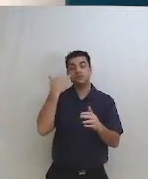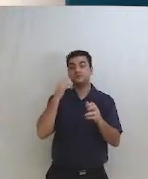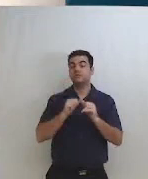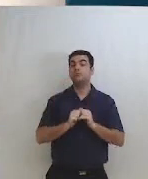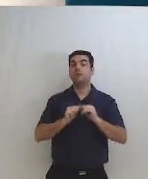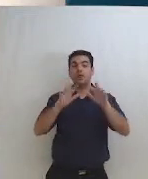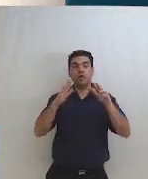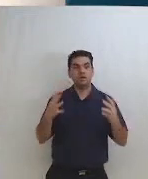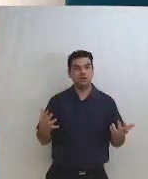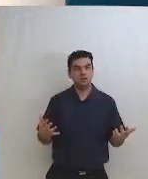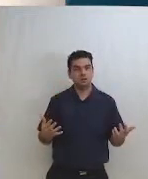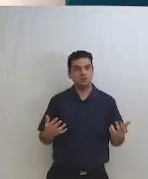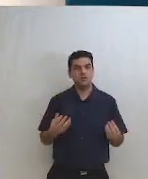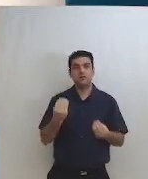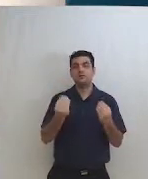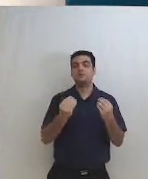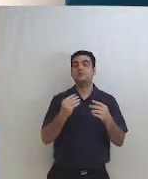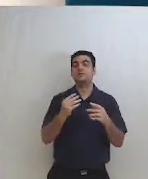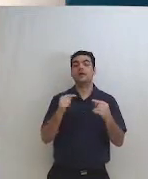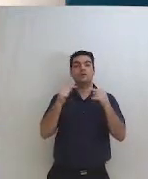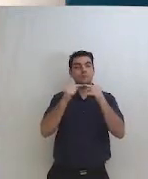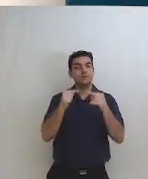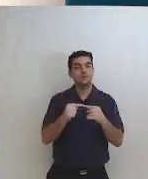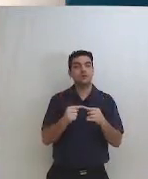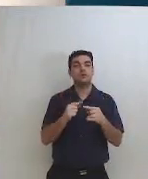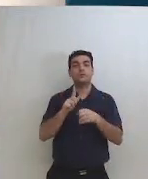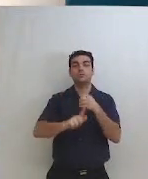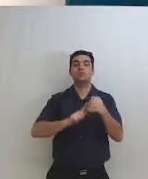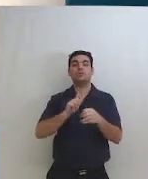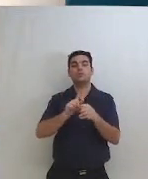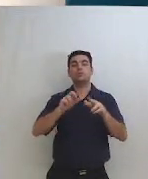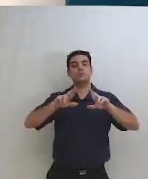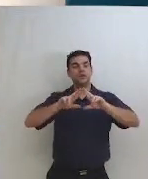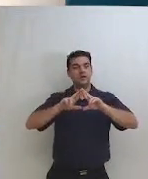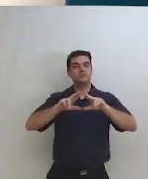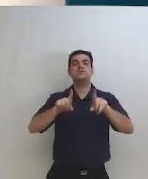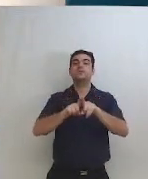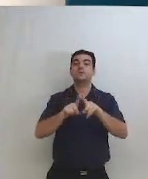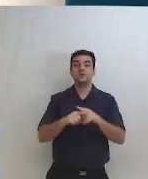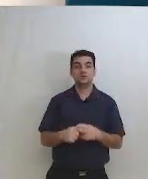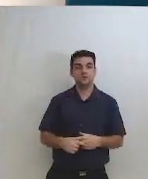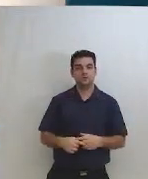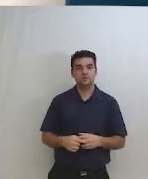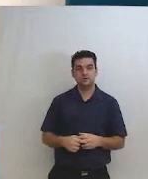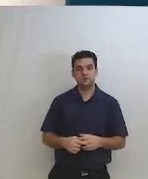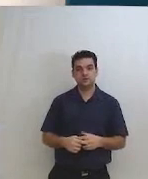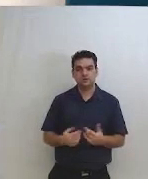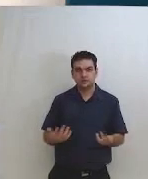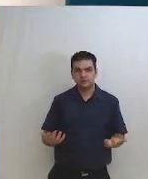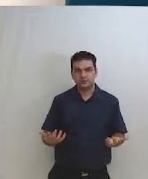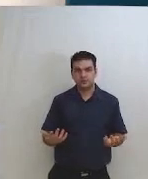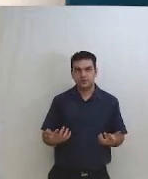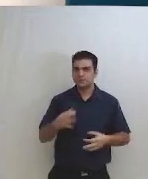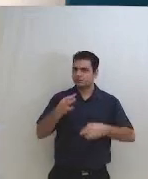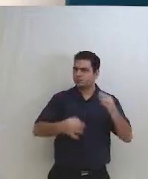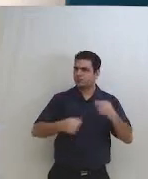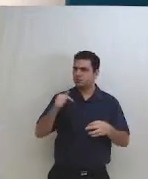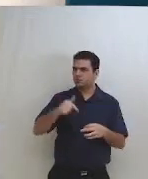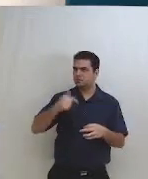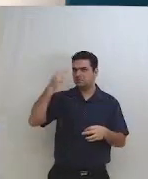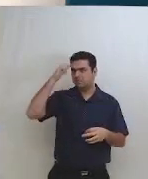formato eletrônico vinculado ao Google Drive. Pronto. O tribunal manteve a decisão